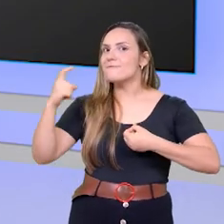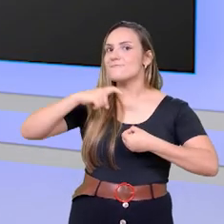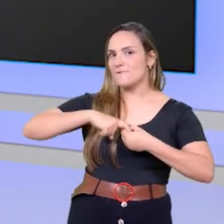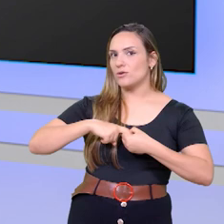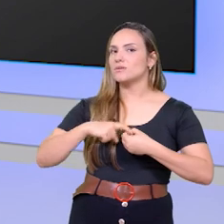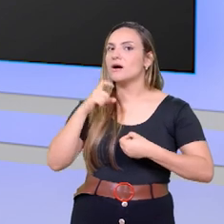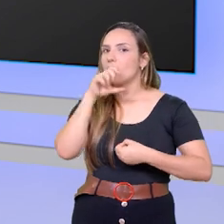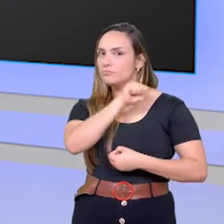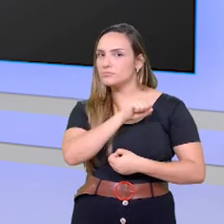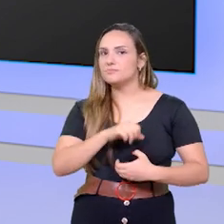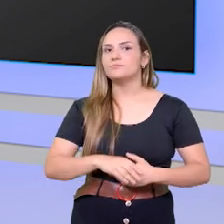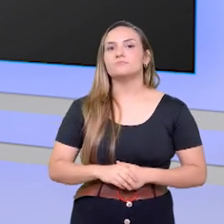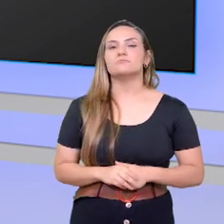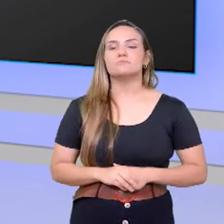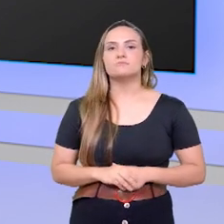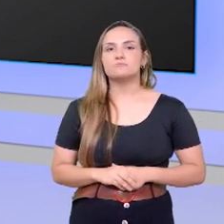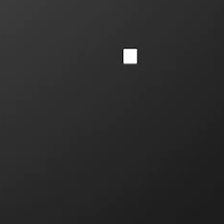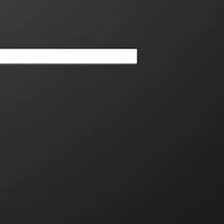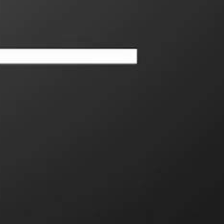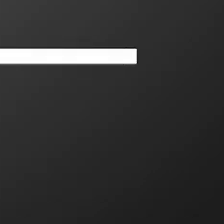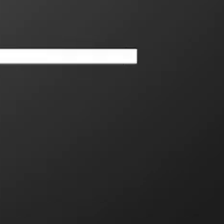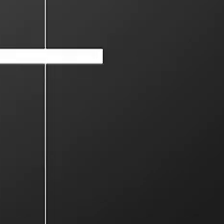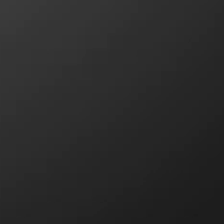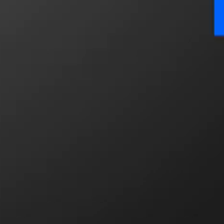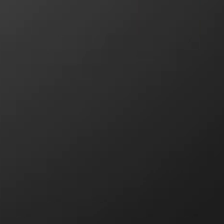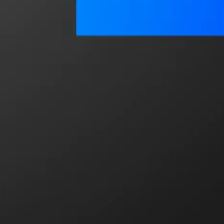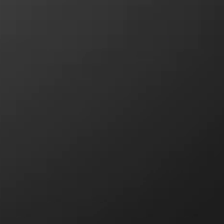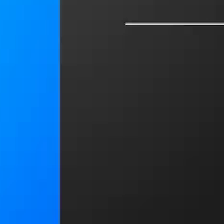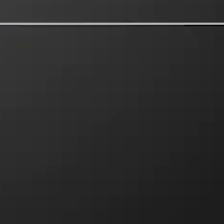intervalo voltamos em instantes